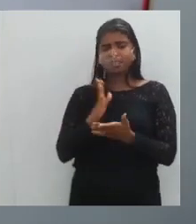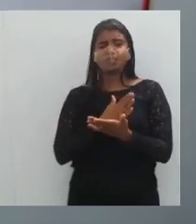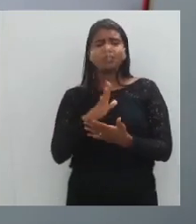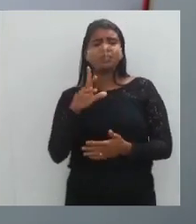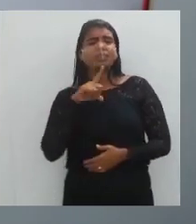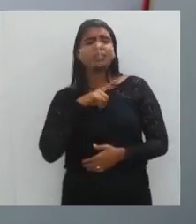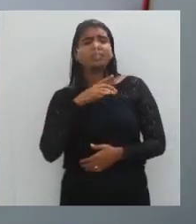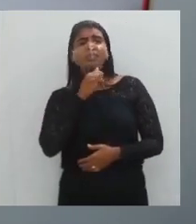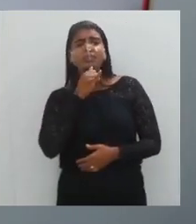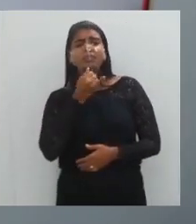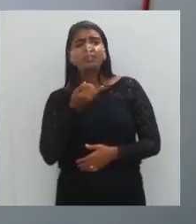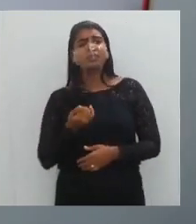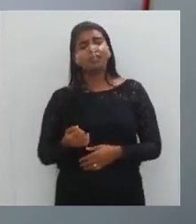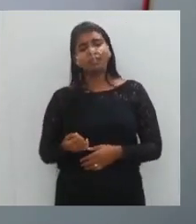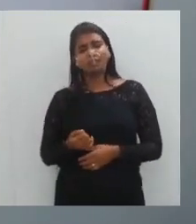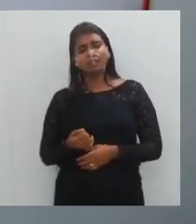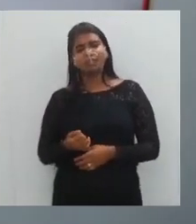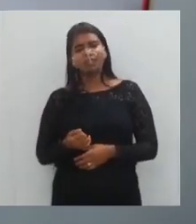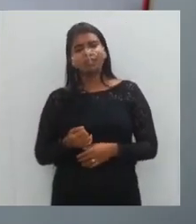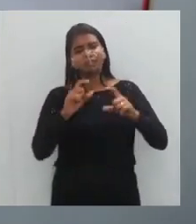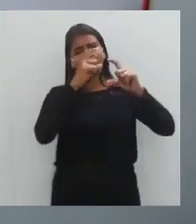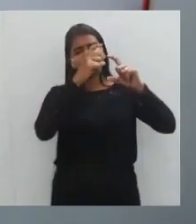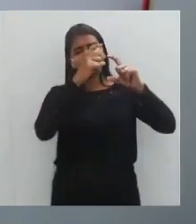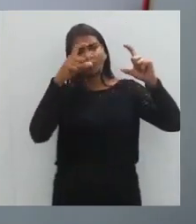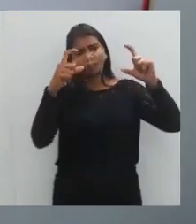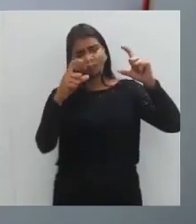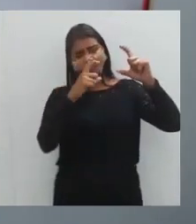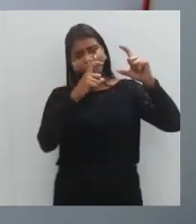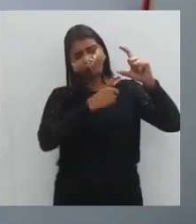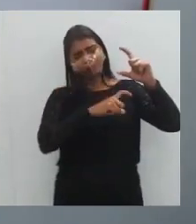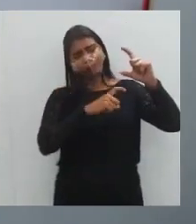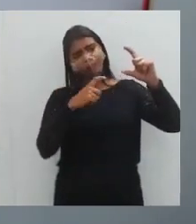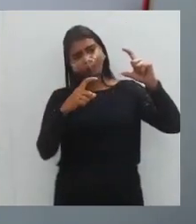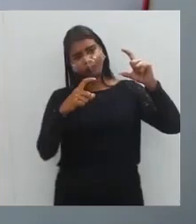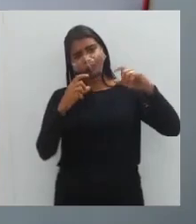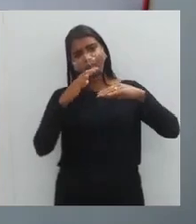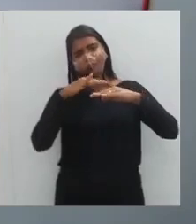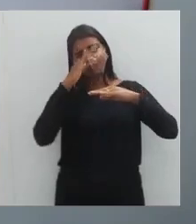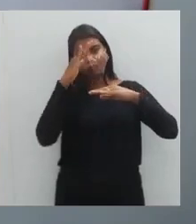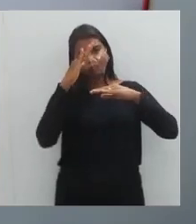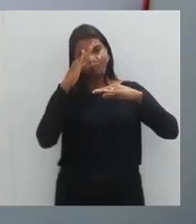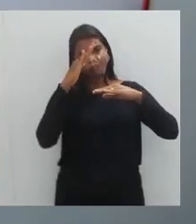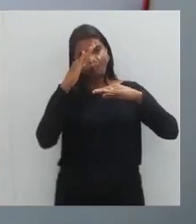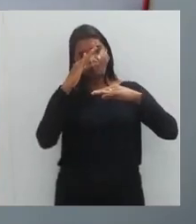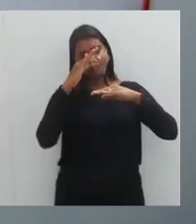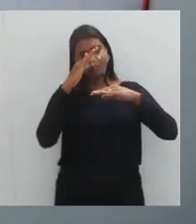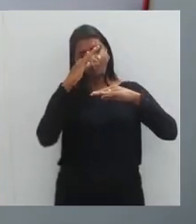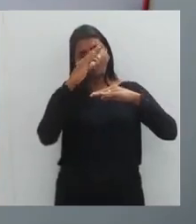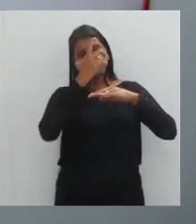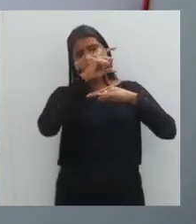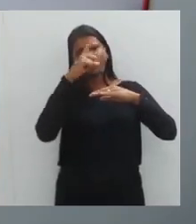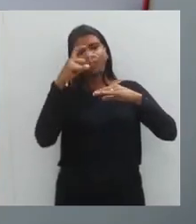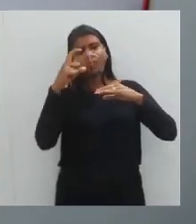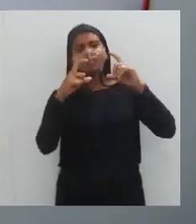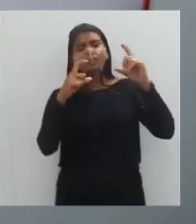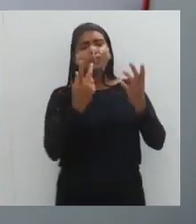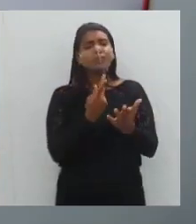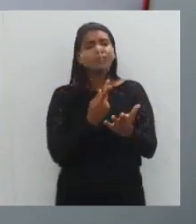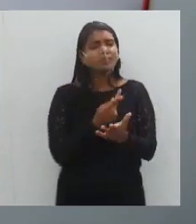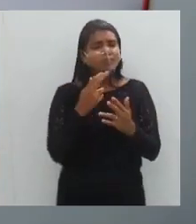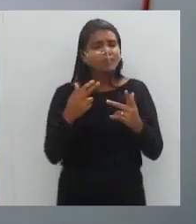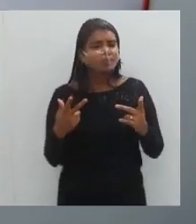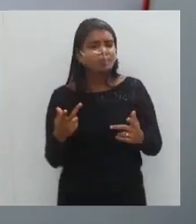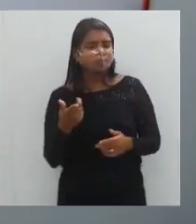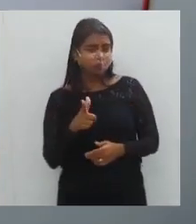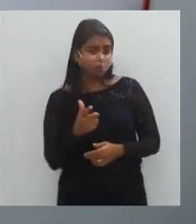né, algumas sinalizações assim na parte superior dos quadrinhos, enquanto isso, né? Mas